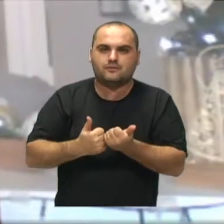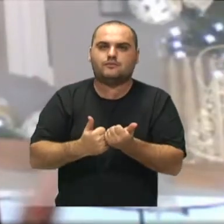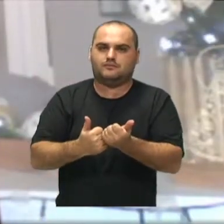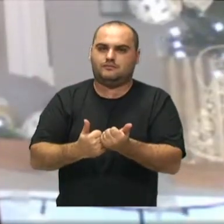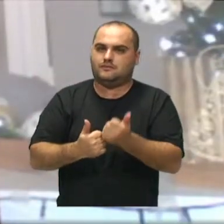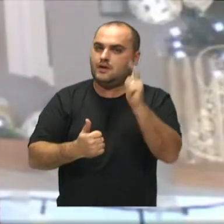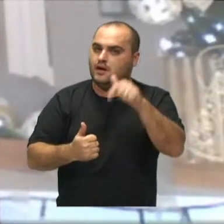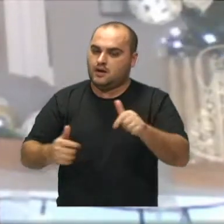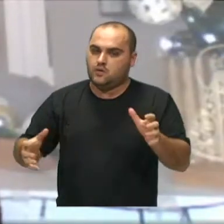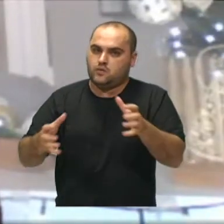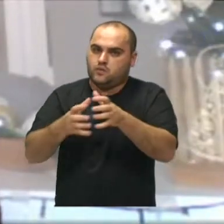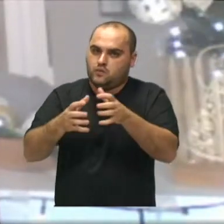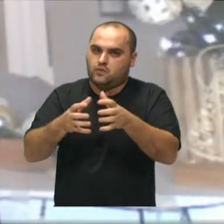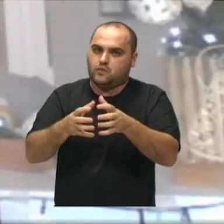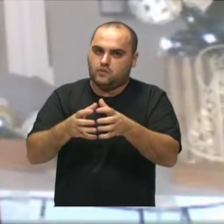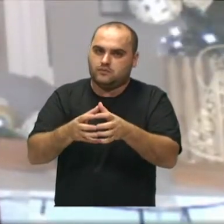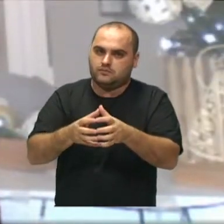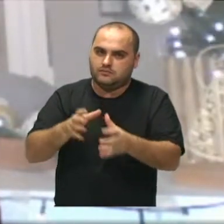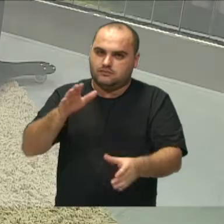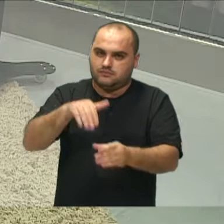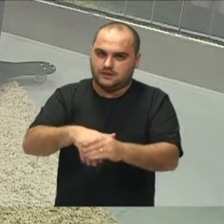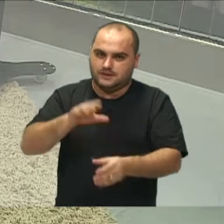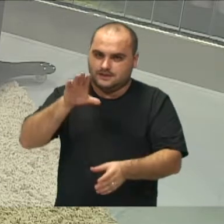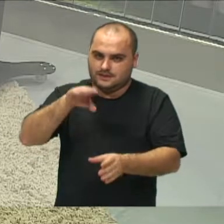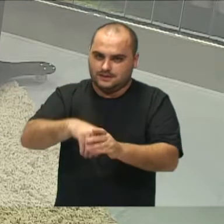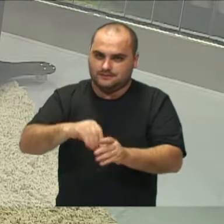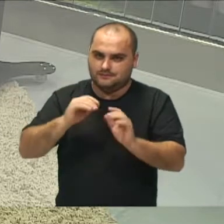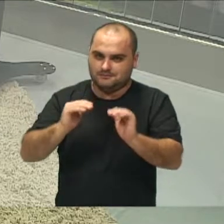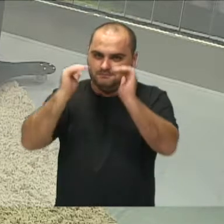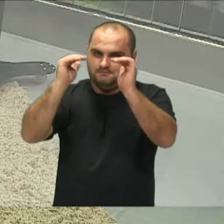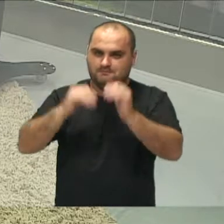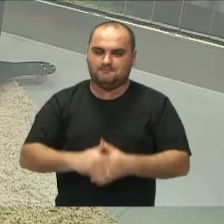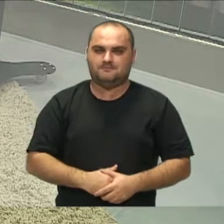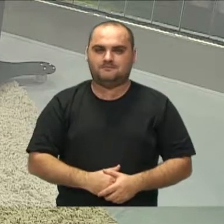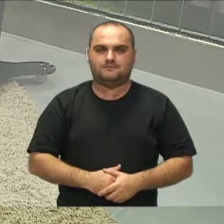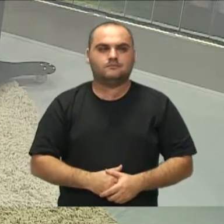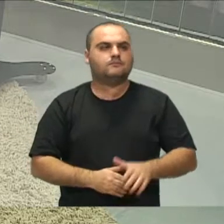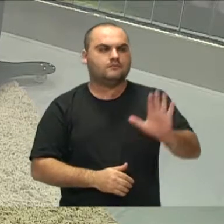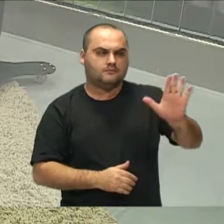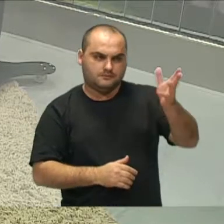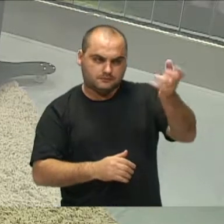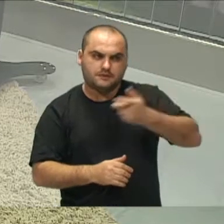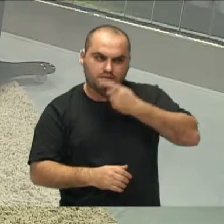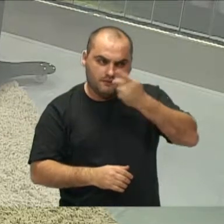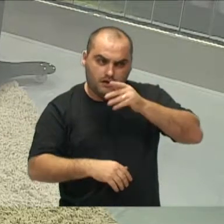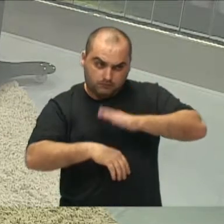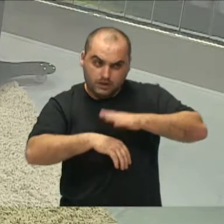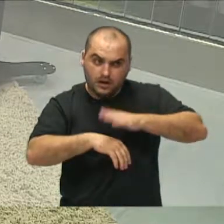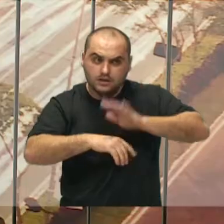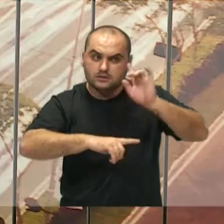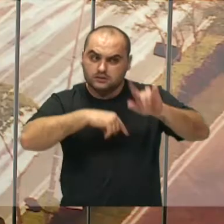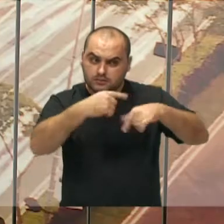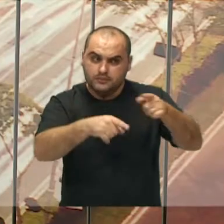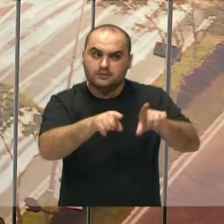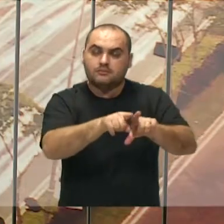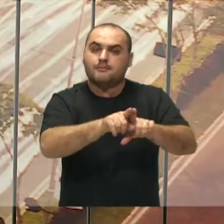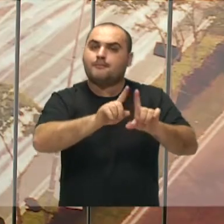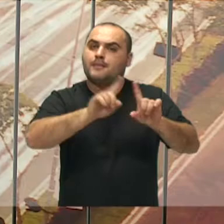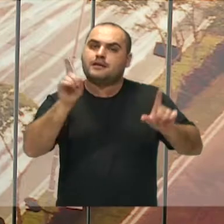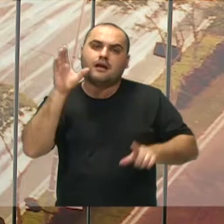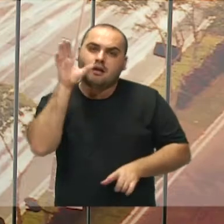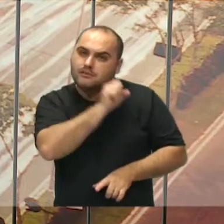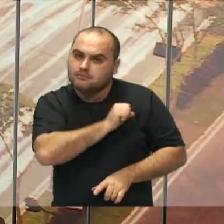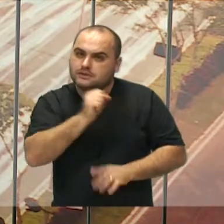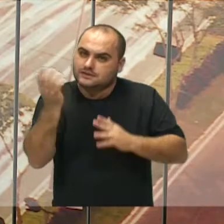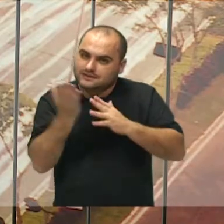é em conjunto, né, é feita uma eleição na executiva. Certo. Mas tudo bem. Ô, Ana, eu quero falar um pouco mais sobre isso ainda, mas rapidinho a gente vai